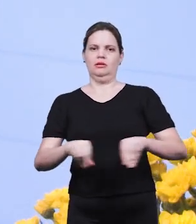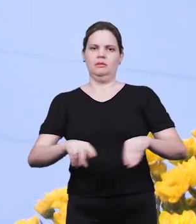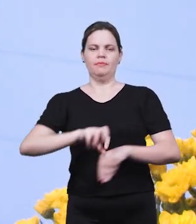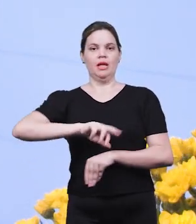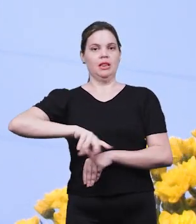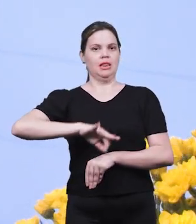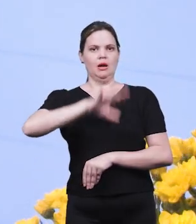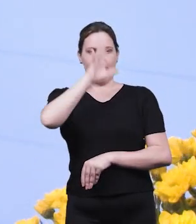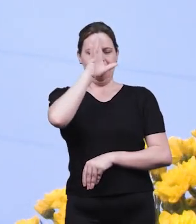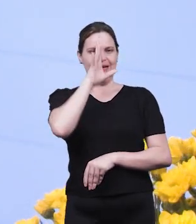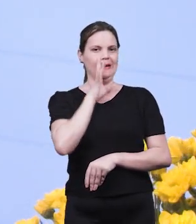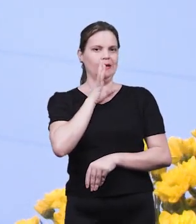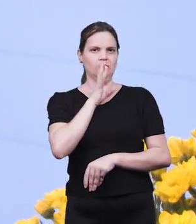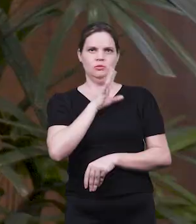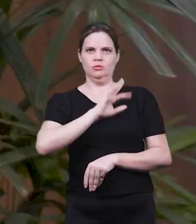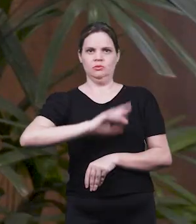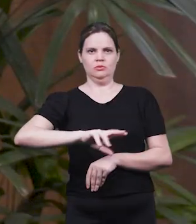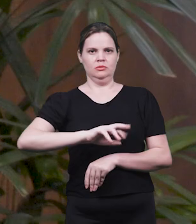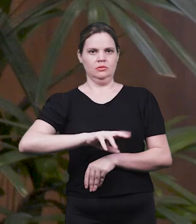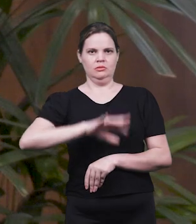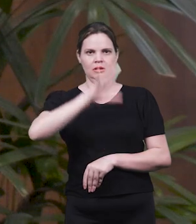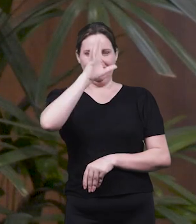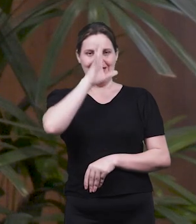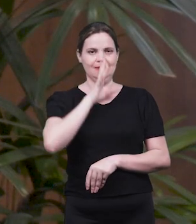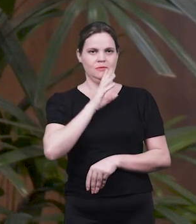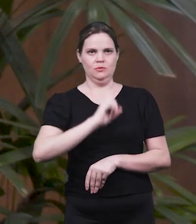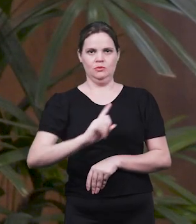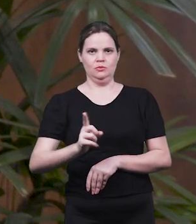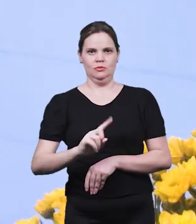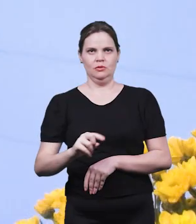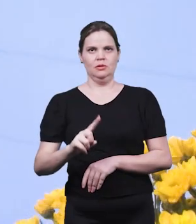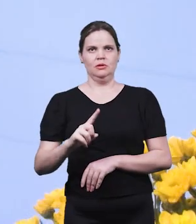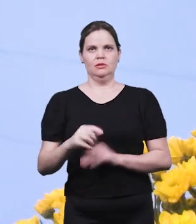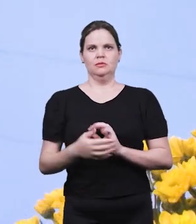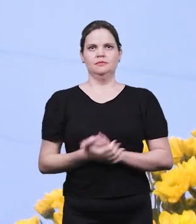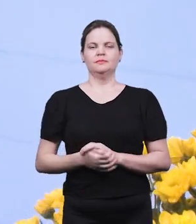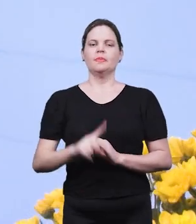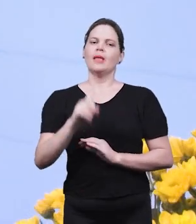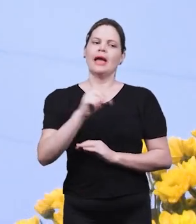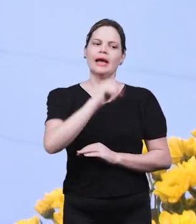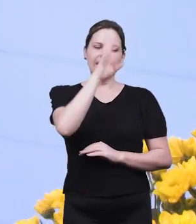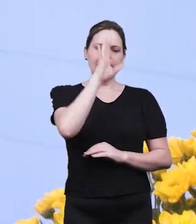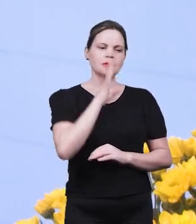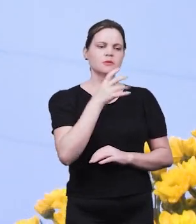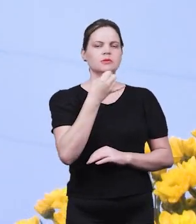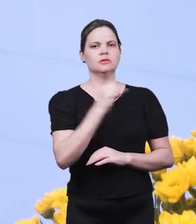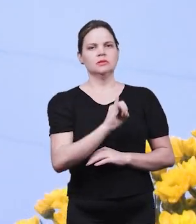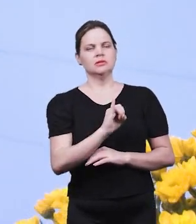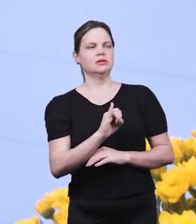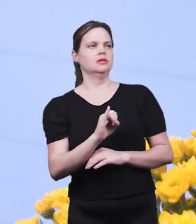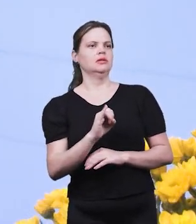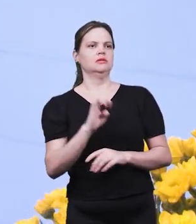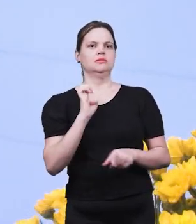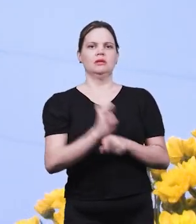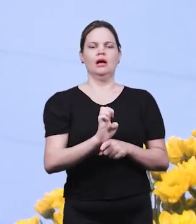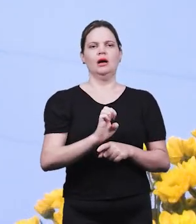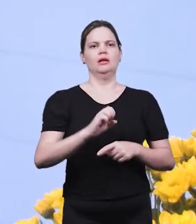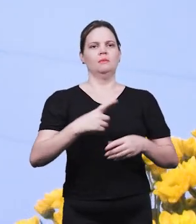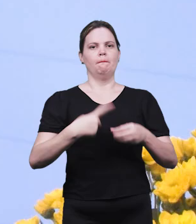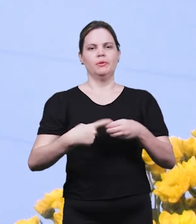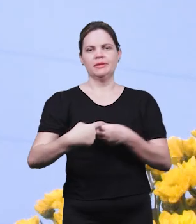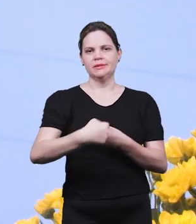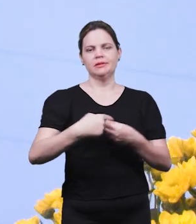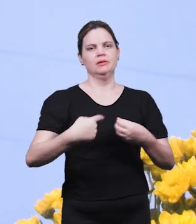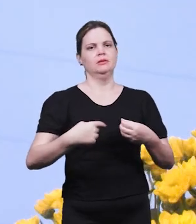gratuita essa transferência. Será gratuito para estados e municípios ou em áreas de